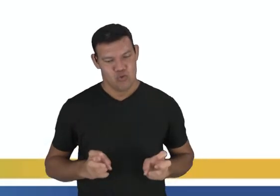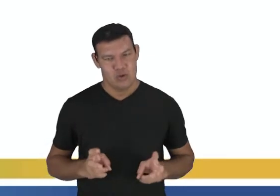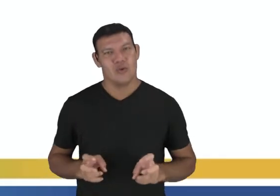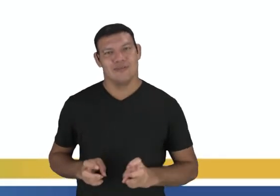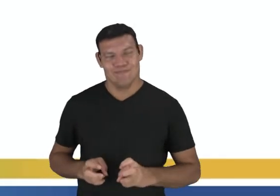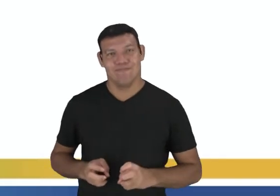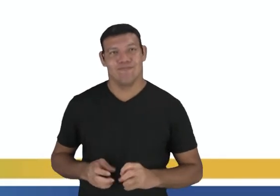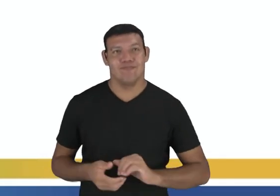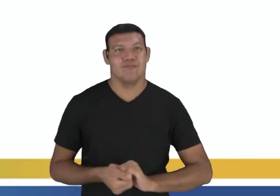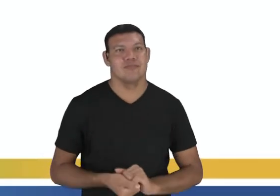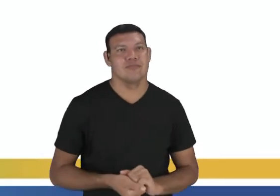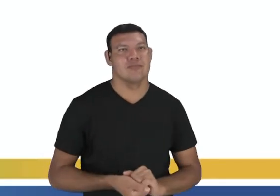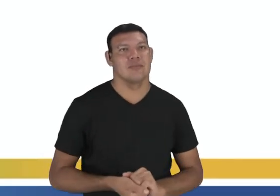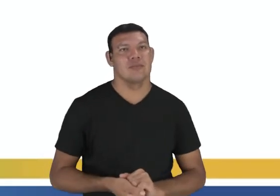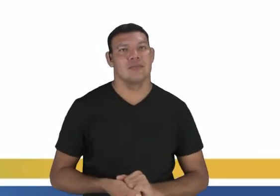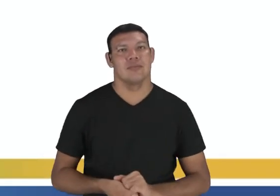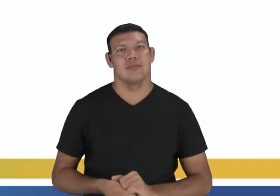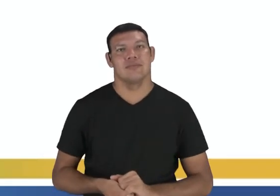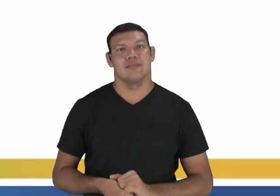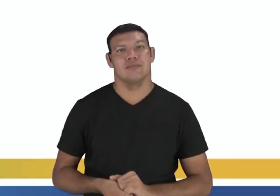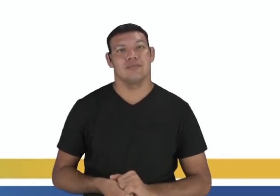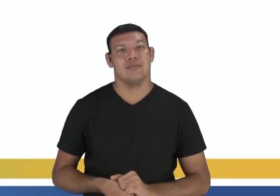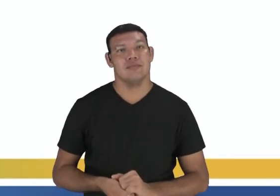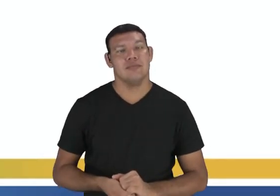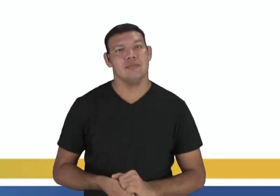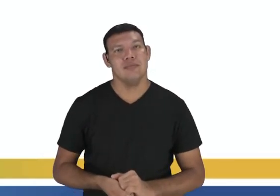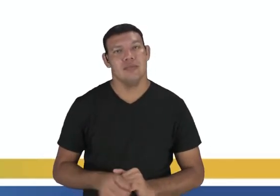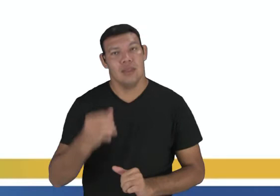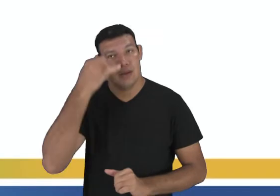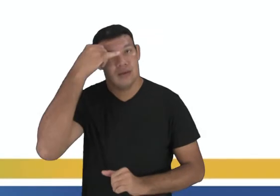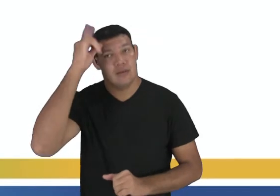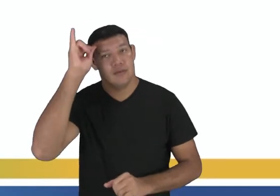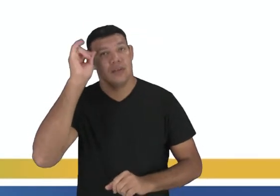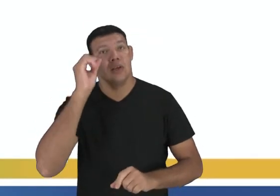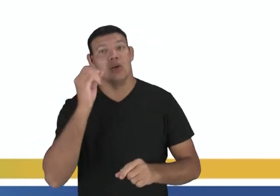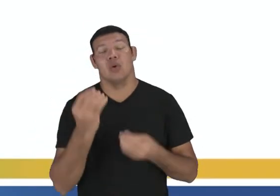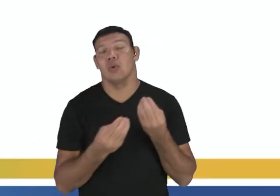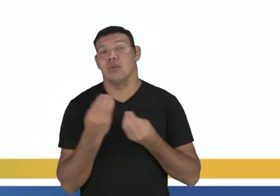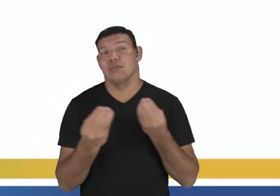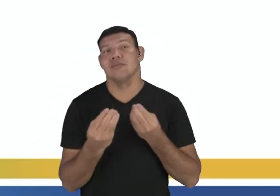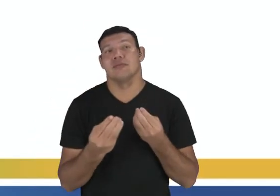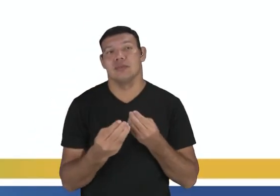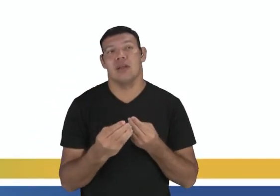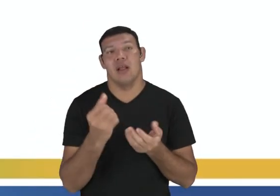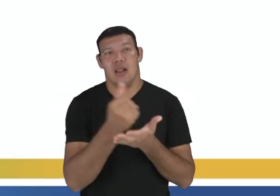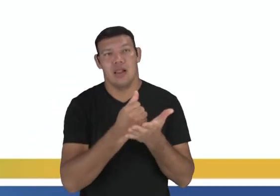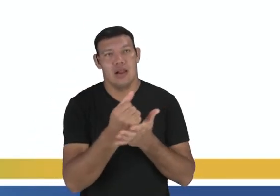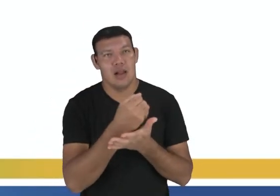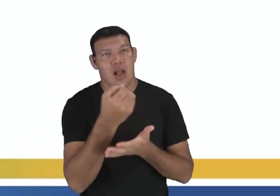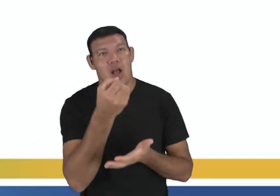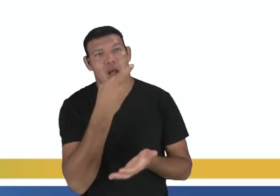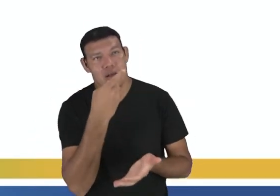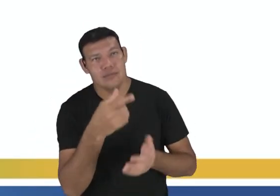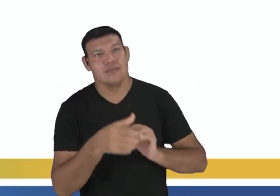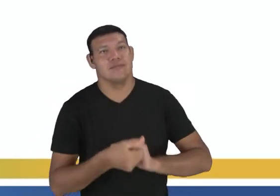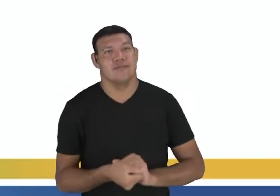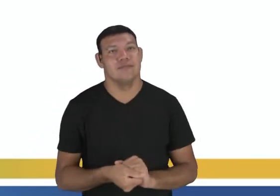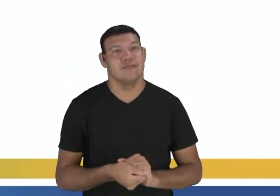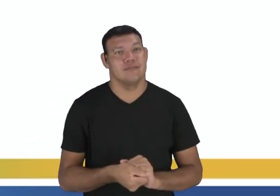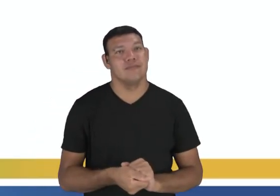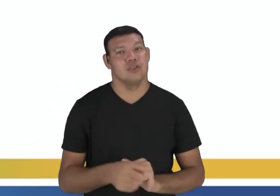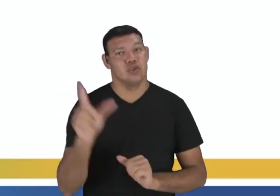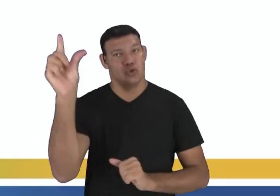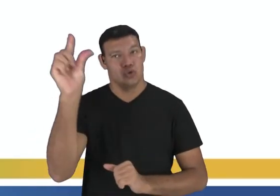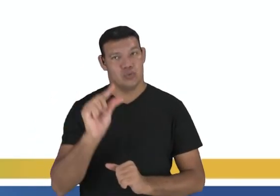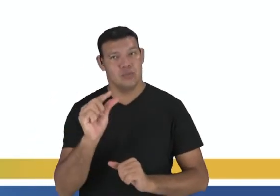Então, um dos primeiros tratamentos que uma pessoa com ancilostomíase faz ela usa medicamentos para diminuir a anemia, que é causada por